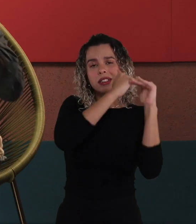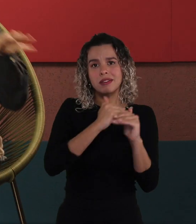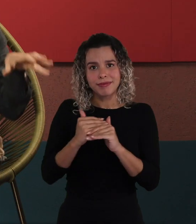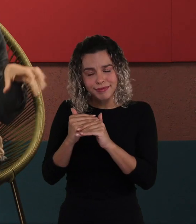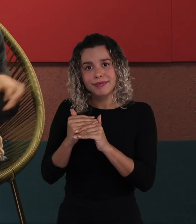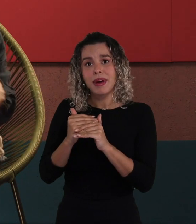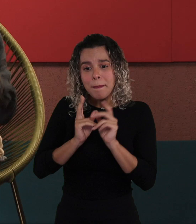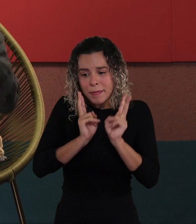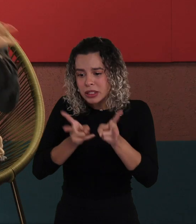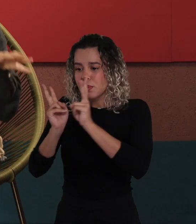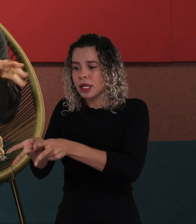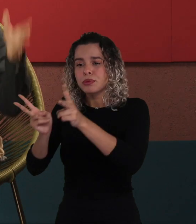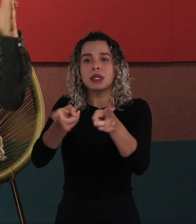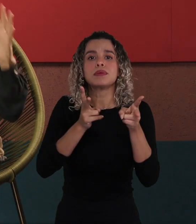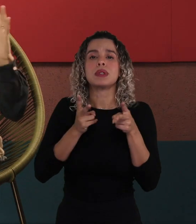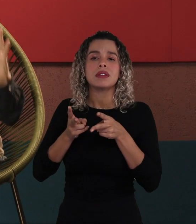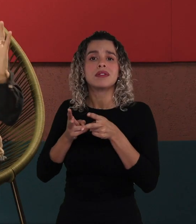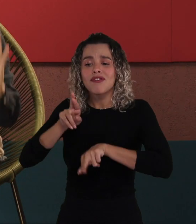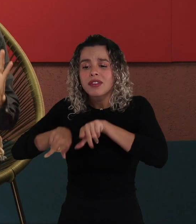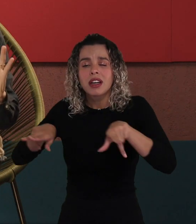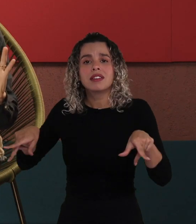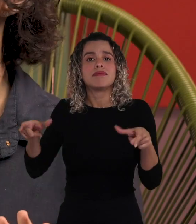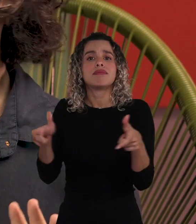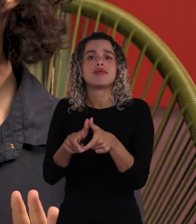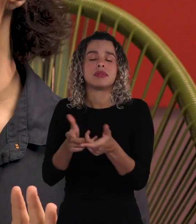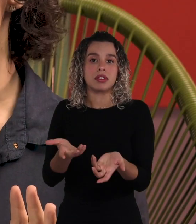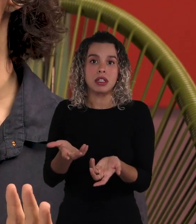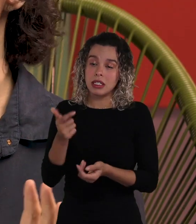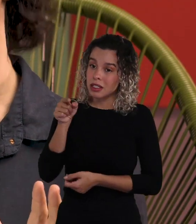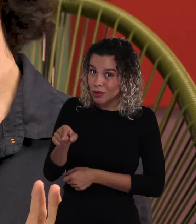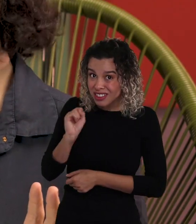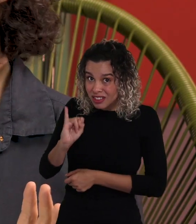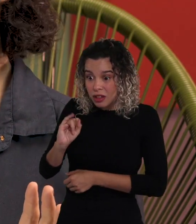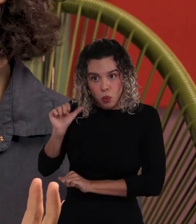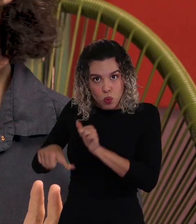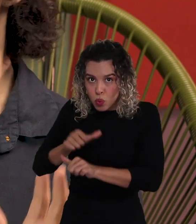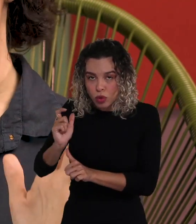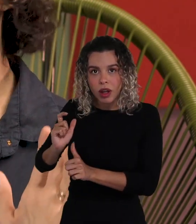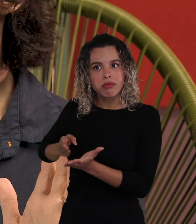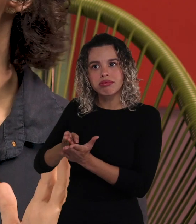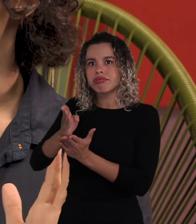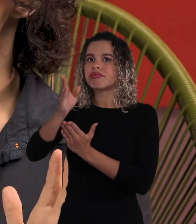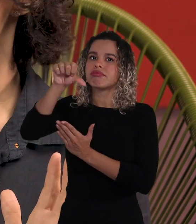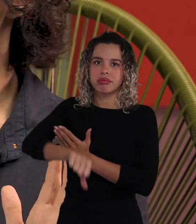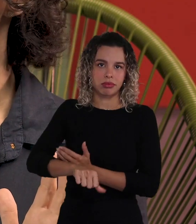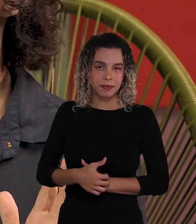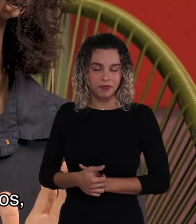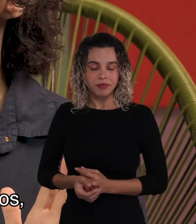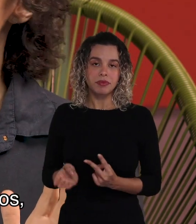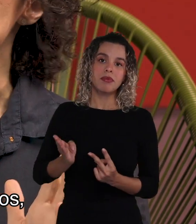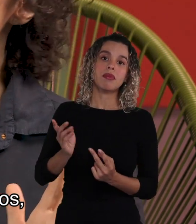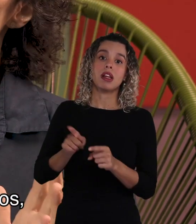mais uniformizado, homogeneizado e com muito menos variedade. Essa é uma tendência que, se a gente não mudar a rota, vai